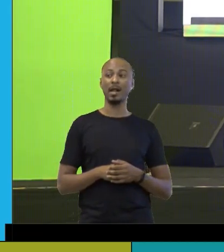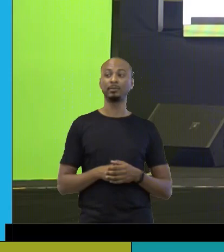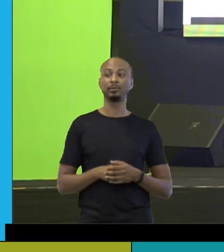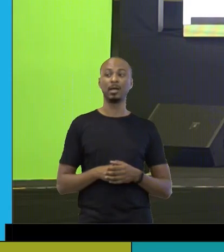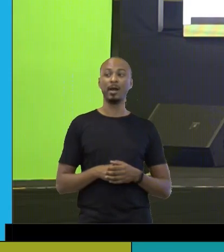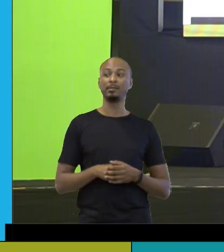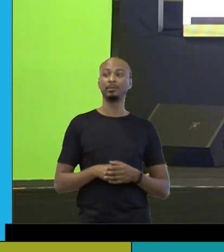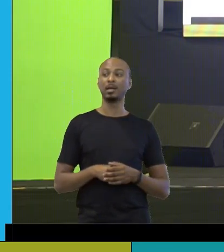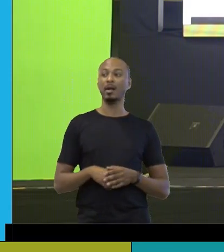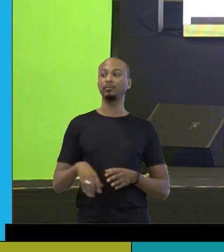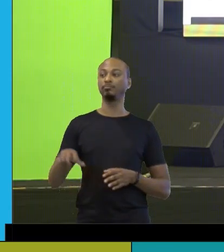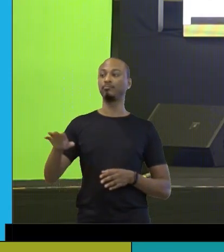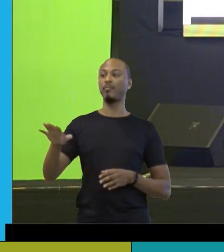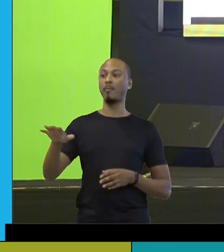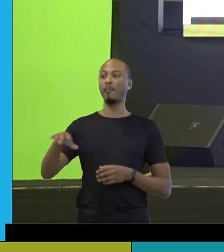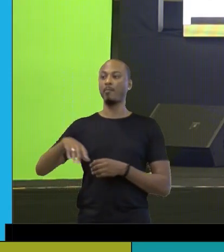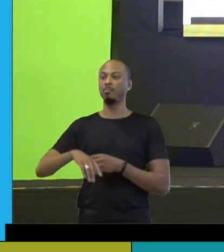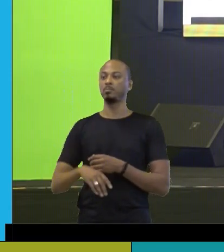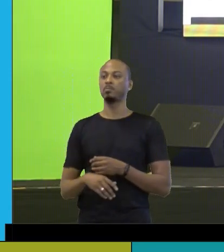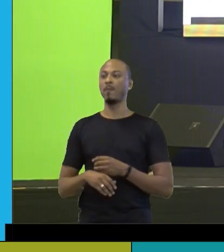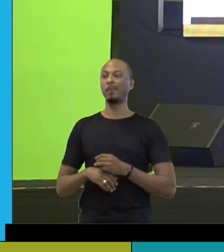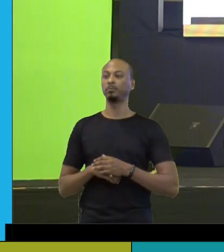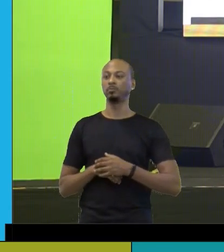Ah, não tem um texto, né?